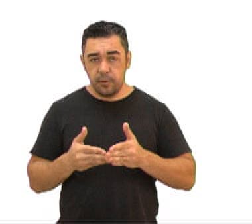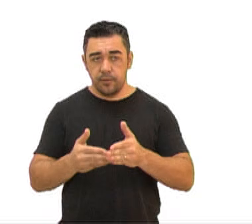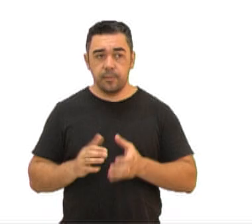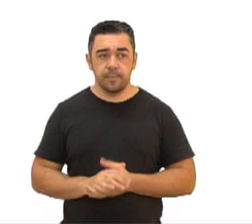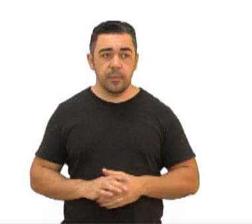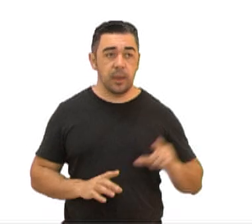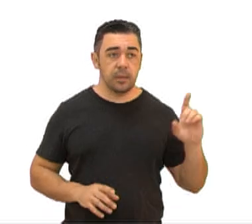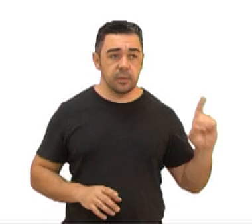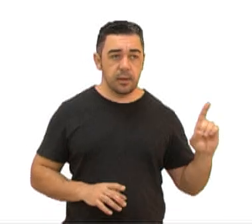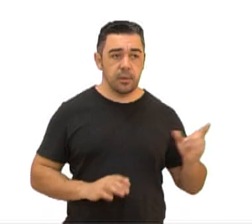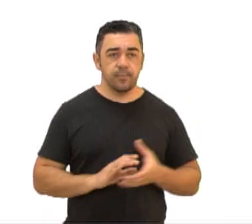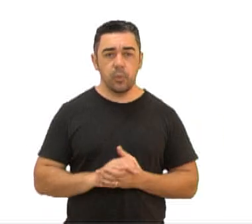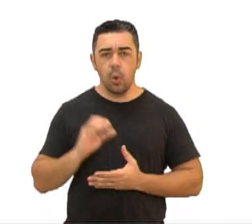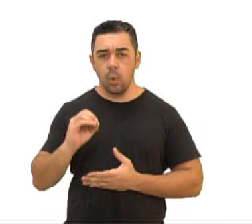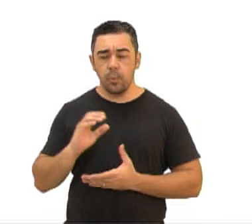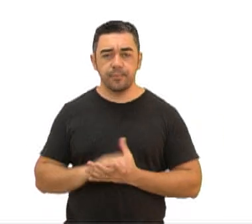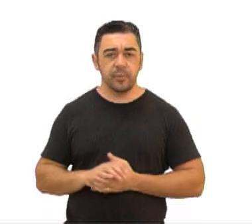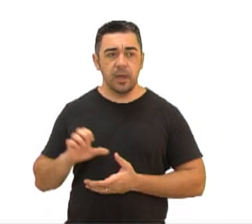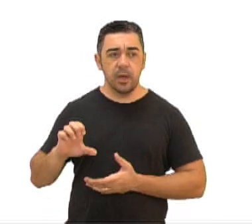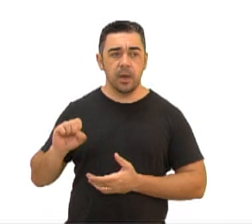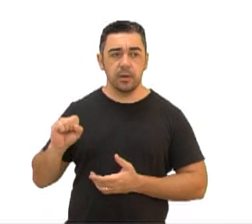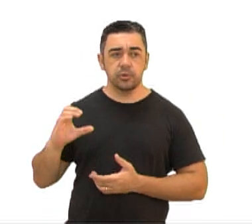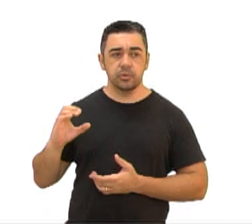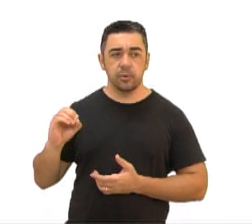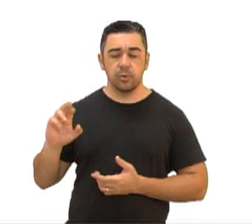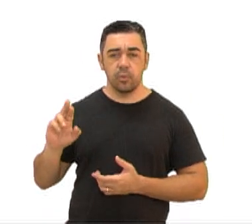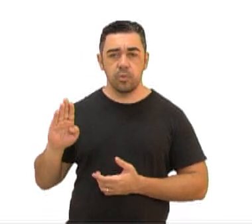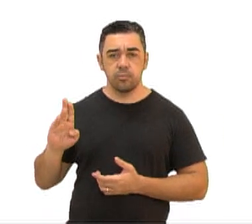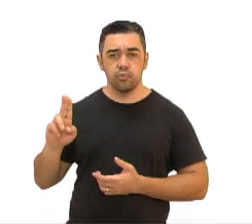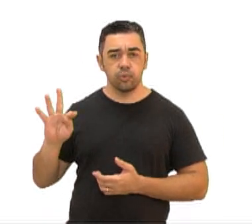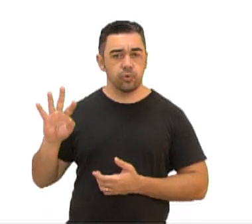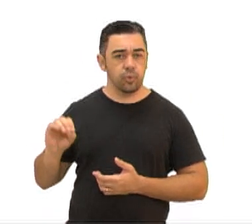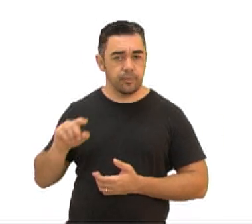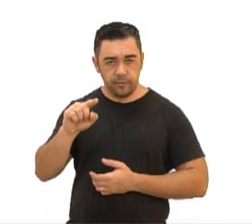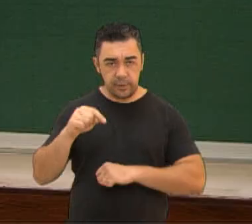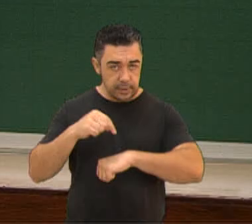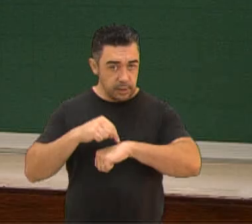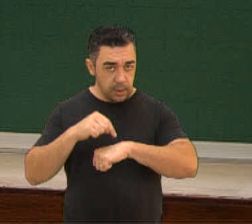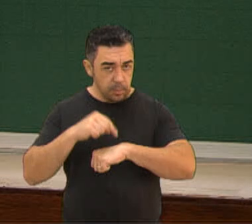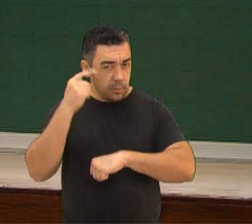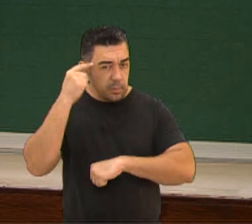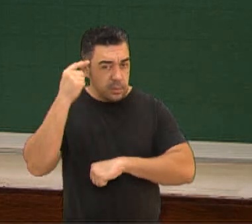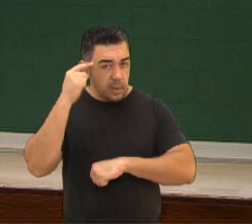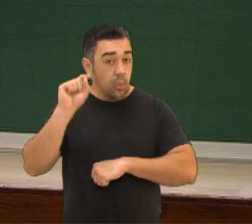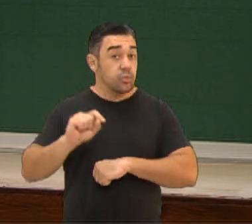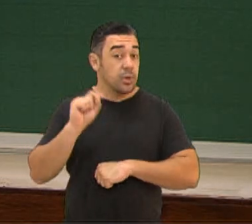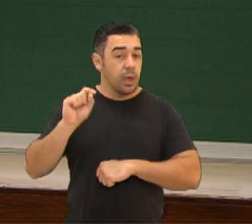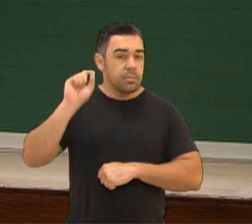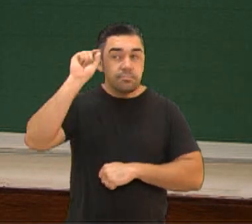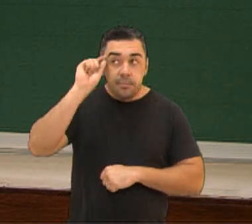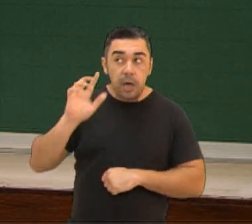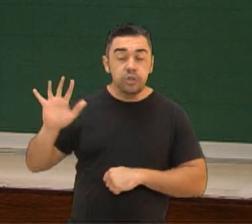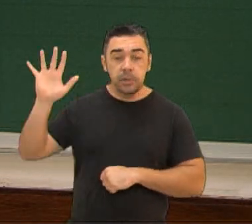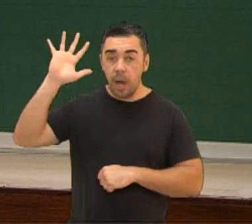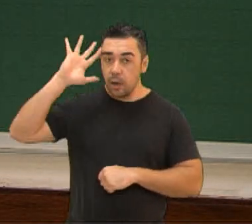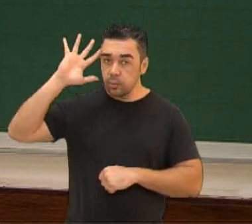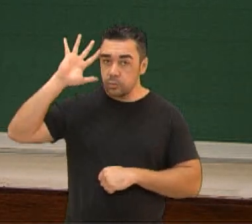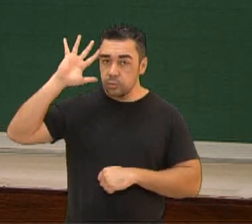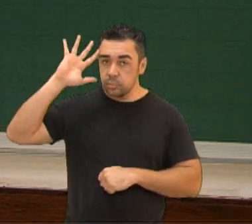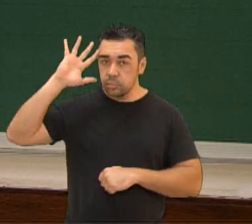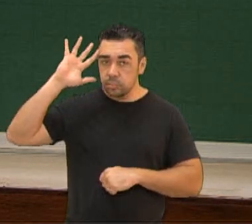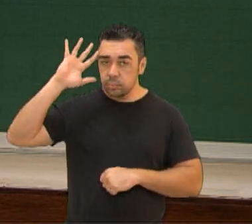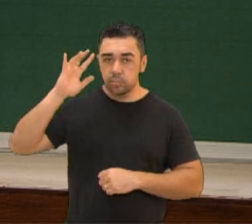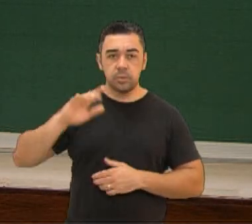D. O escorbuto. Bom, vocês vão aqui ter alguns minutos para ver qual é o apontamento correto